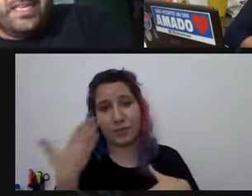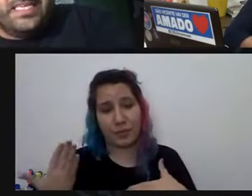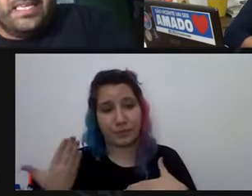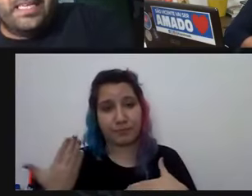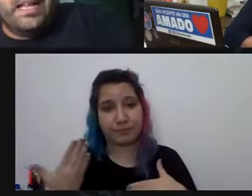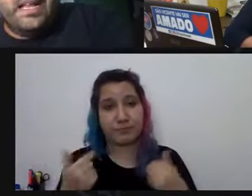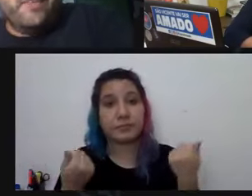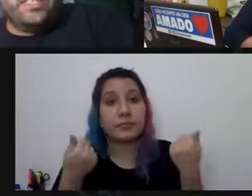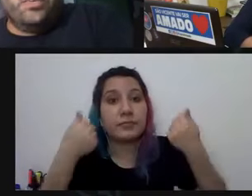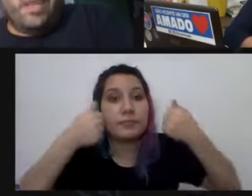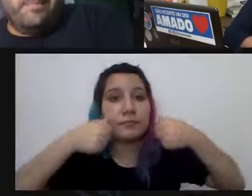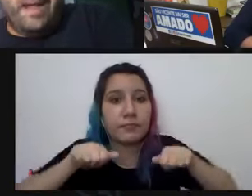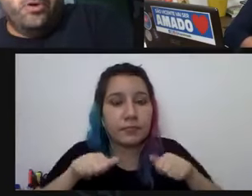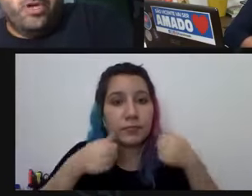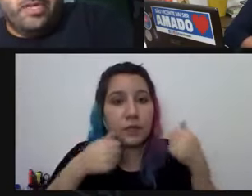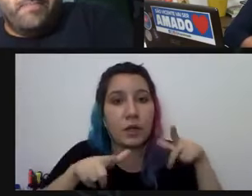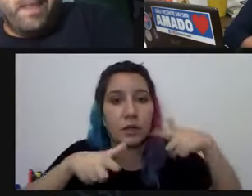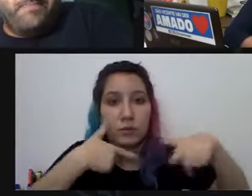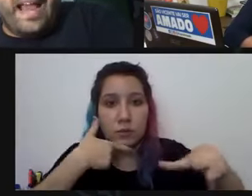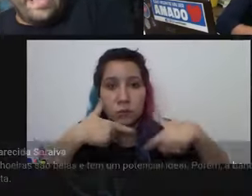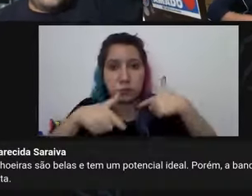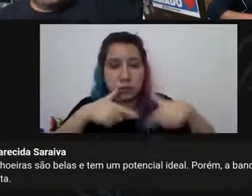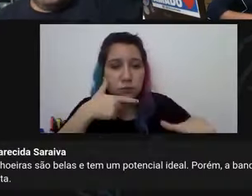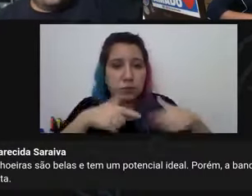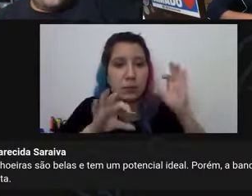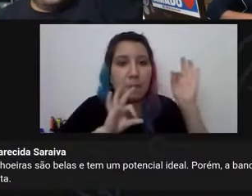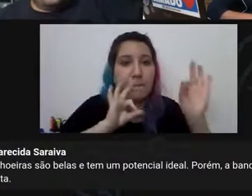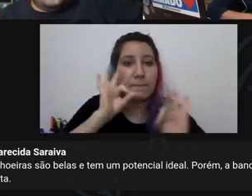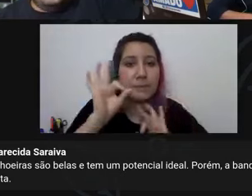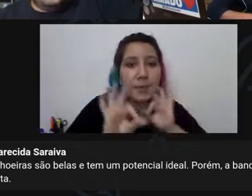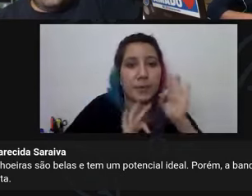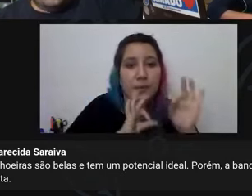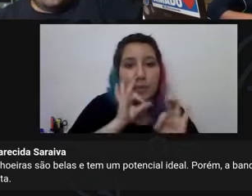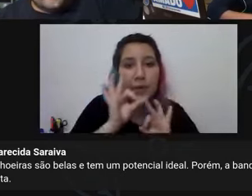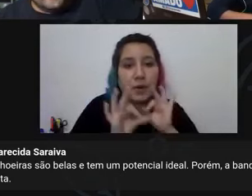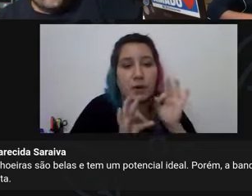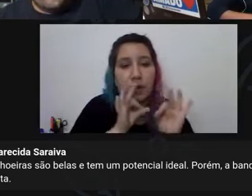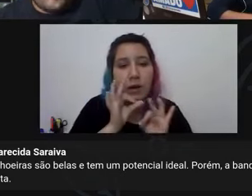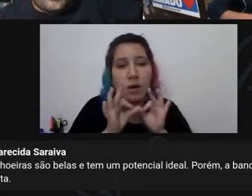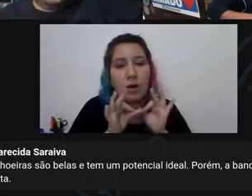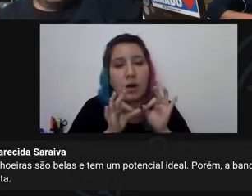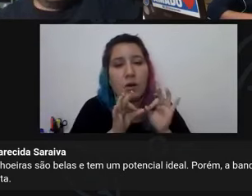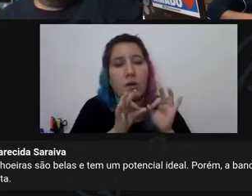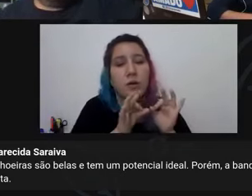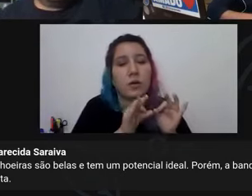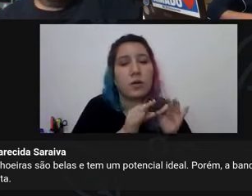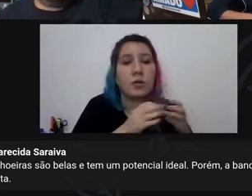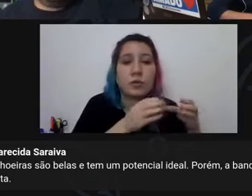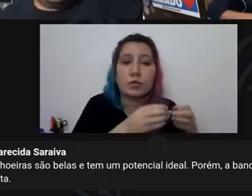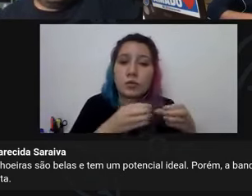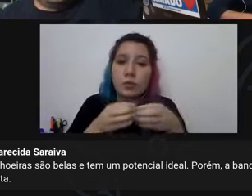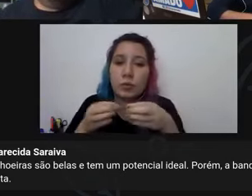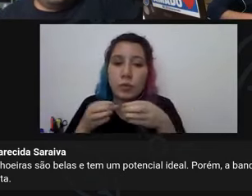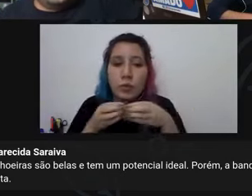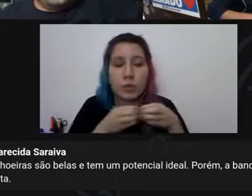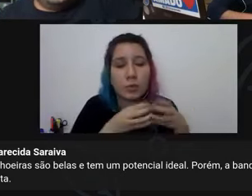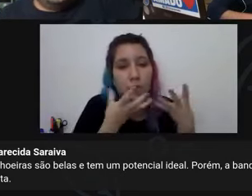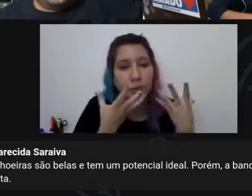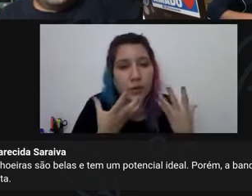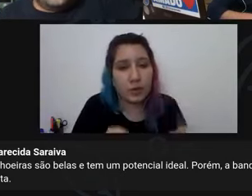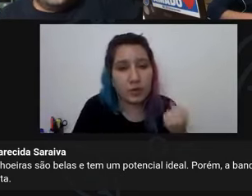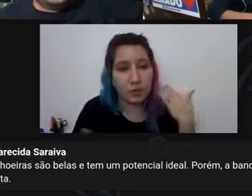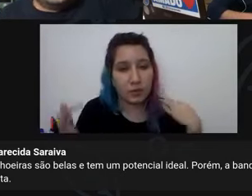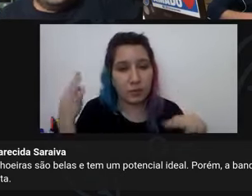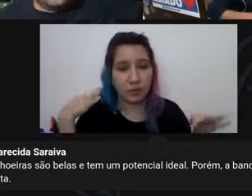gente precisa fazer um trabalho, preparar a comunidade para receber o turismo, a gente precisa fazer todo um trabalho de manejo